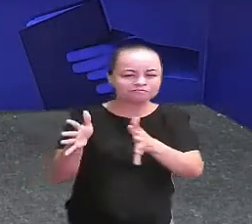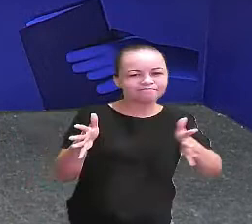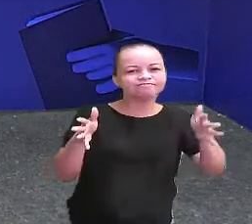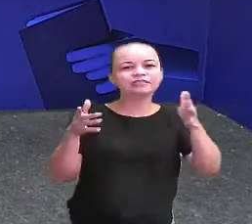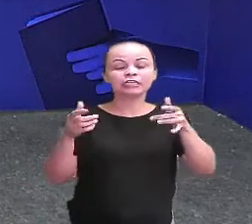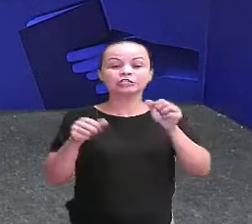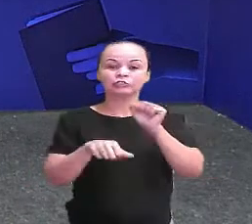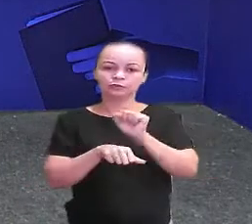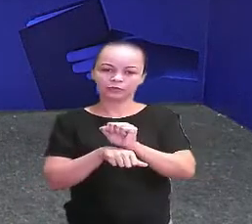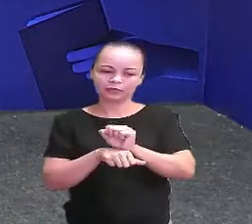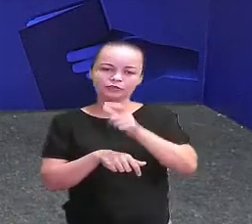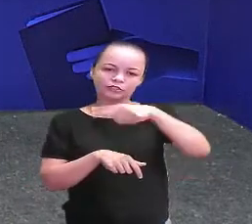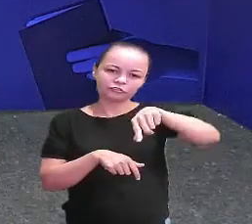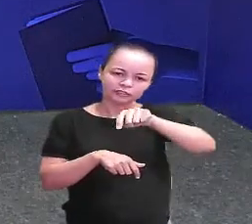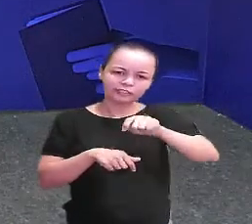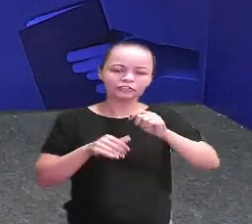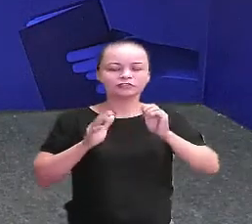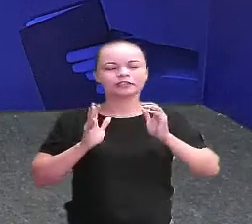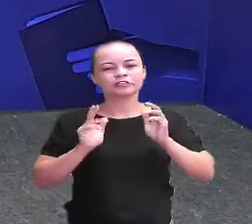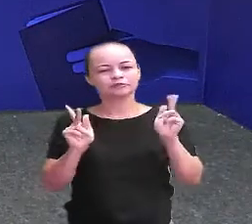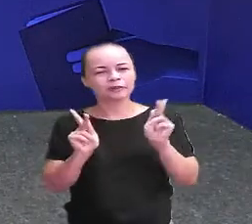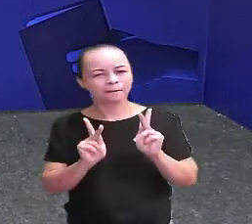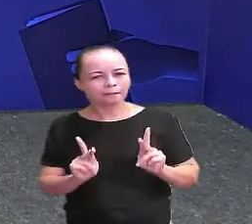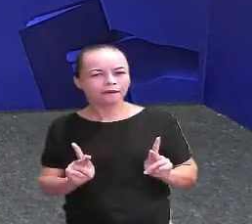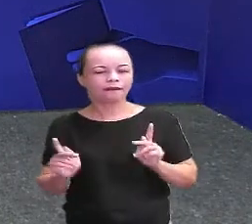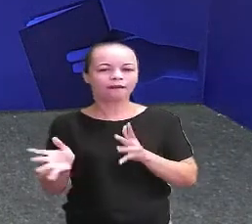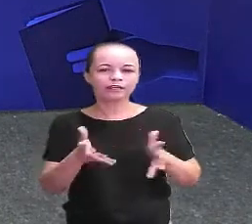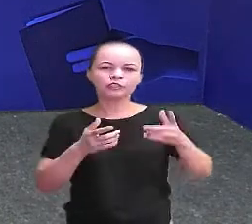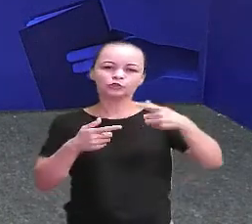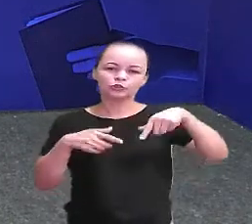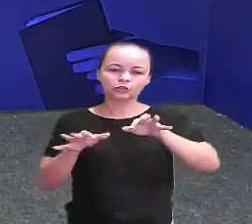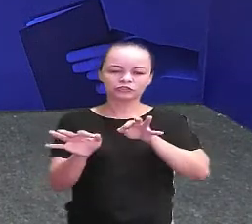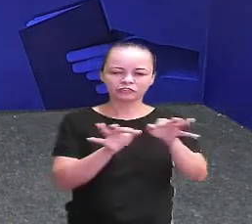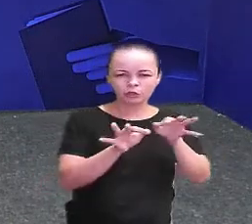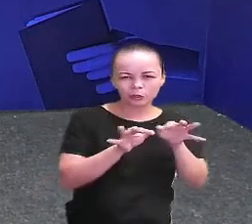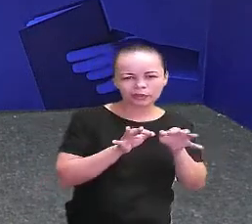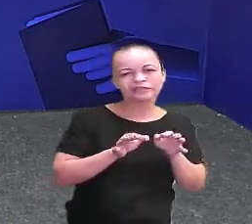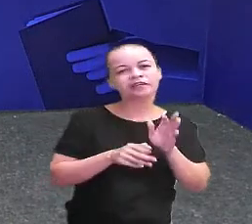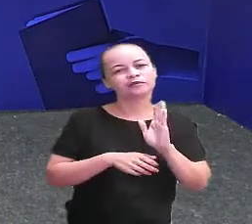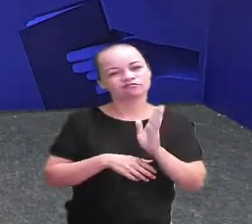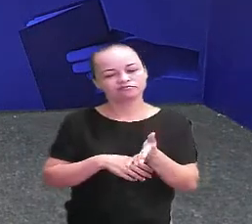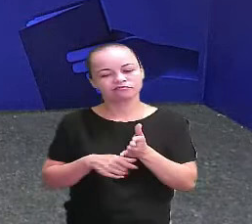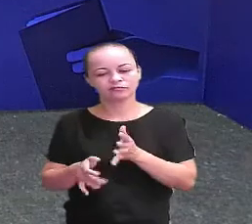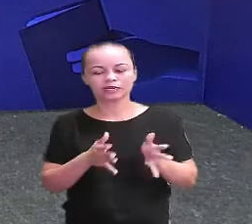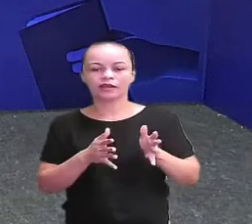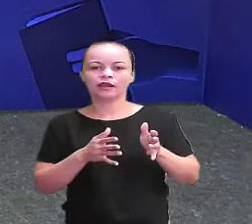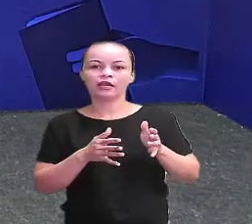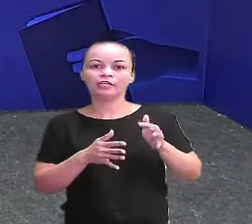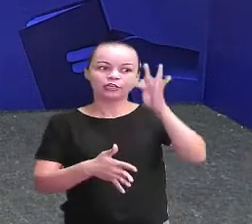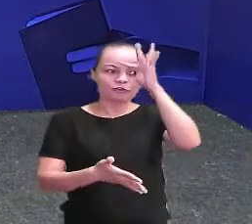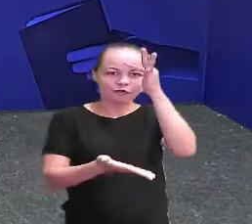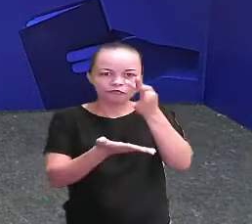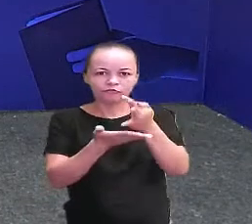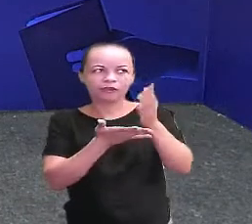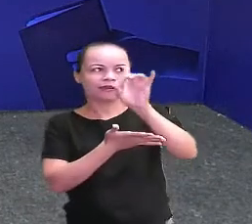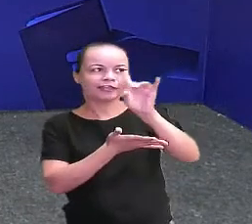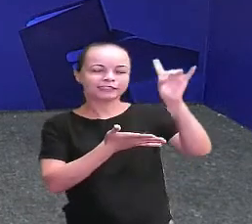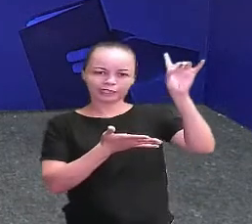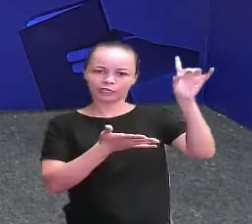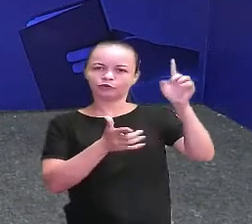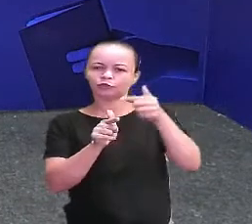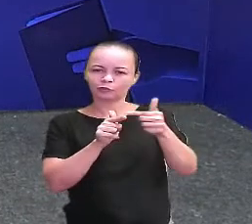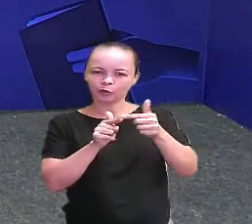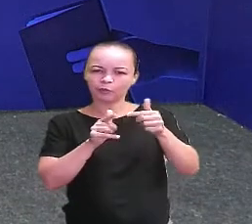muito tranquilo, que todo mundo já tenha se restabelecido. E com fé em Deus, a gente vai superar todos esses problemas, tá